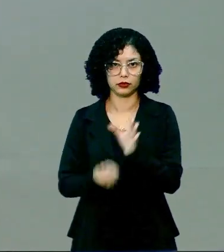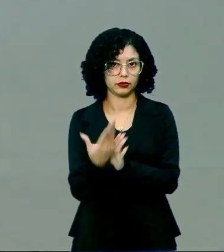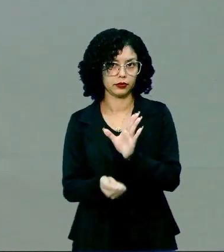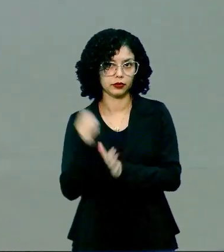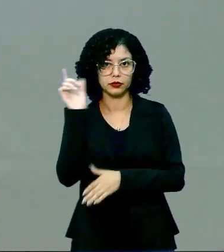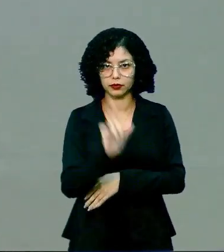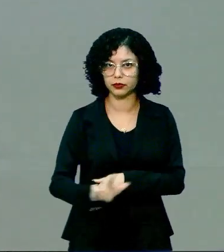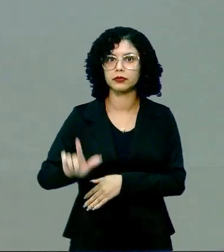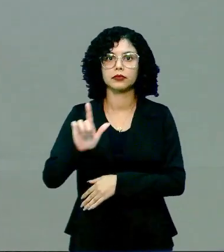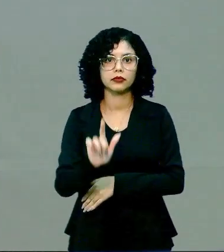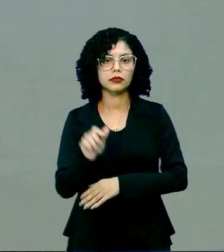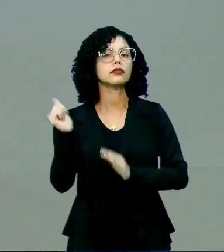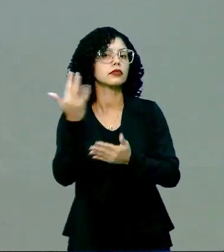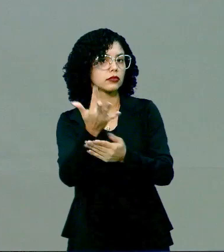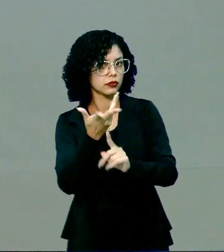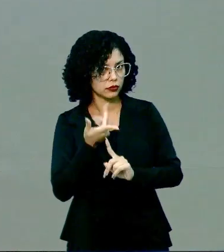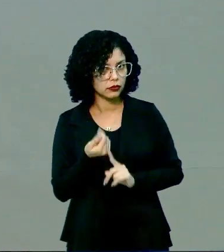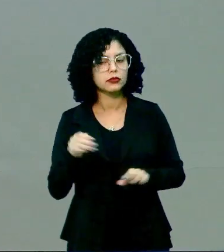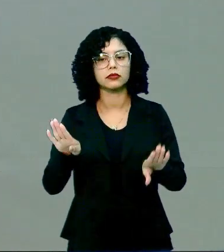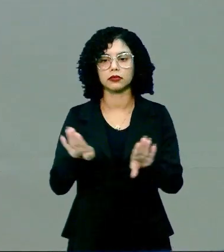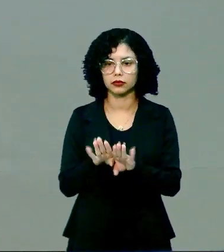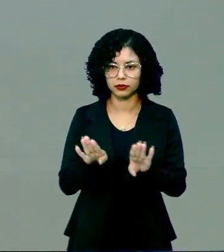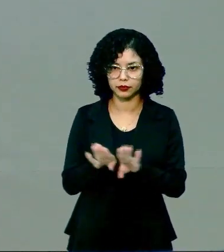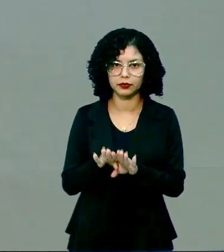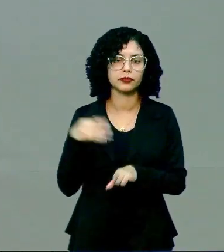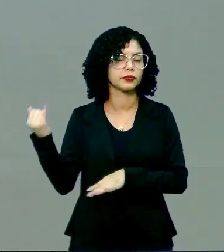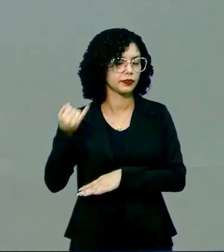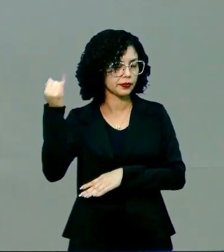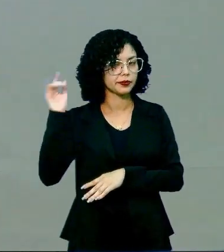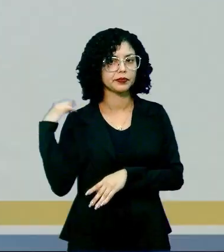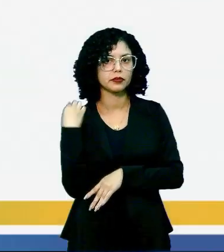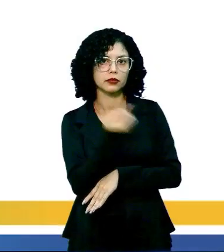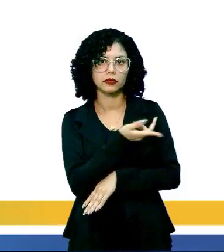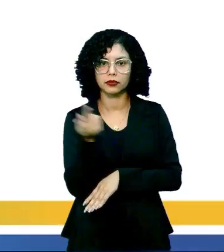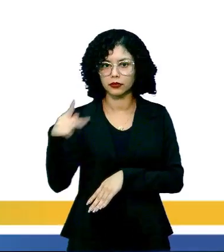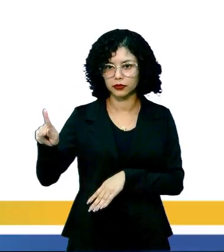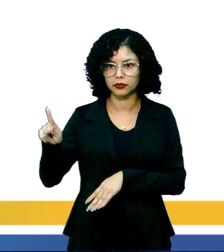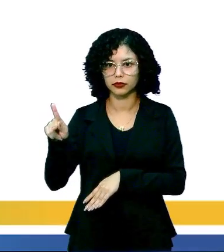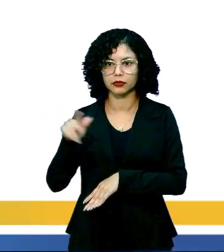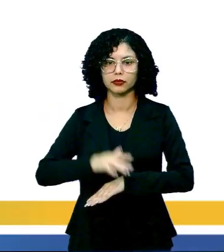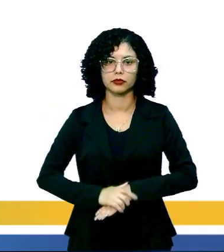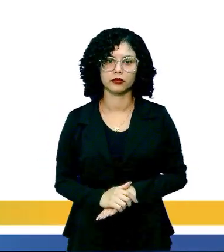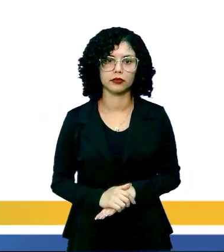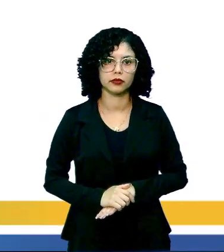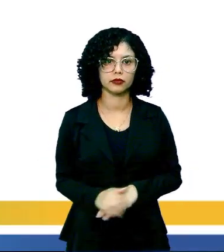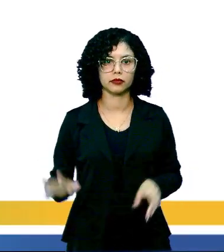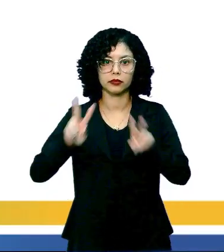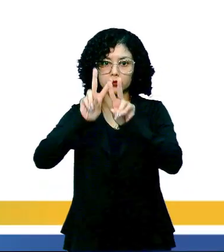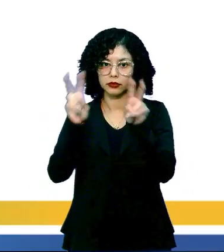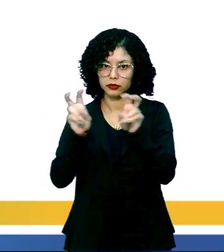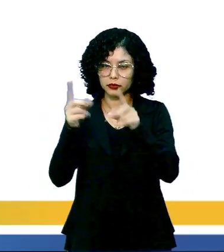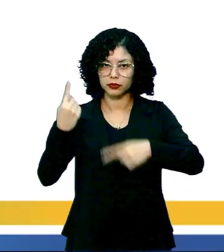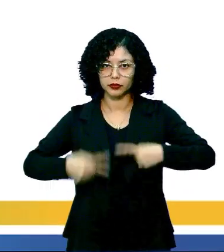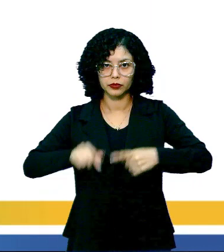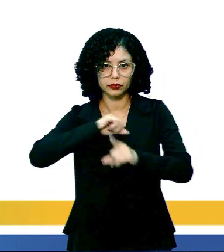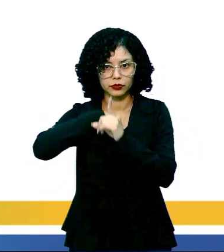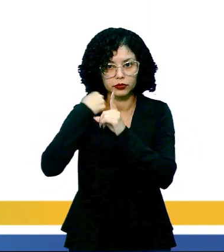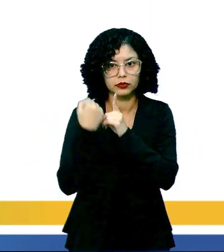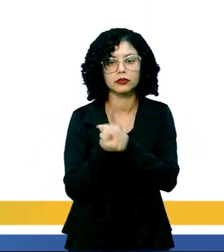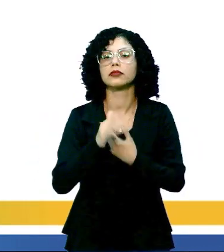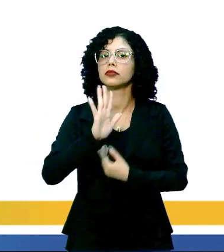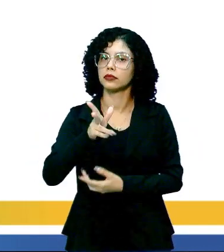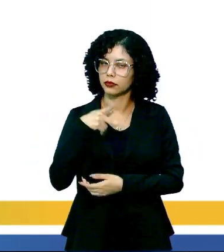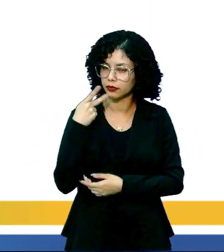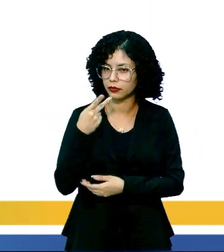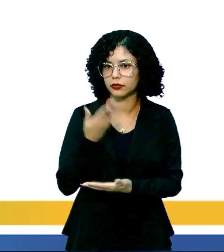produção literária e nas artes também, que são bem importantes para esse período. Temática político-social, como